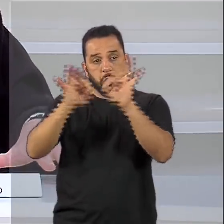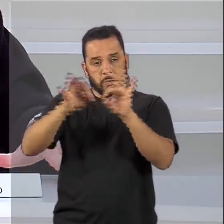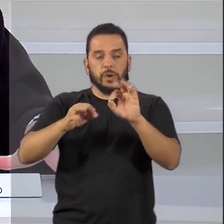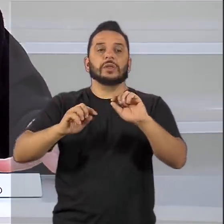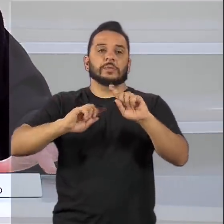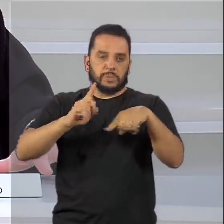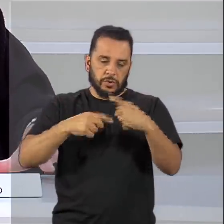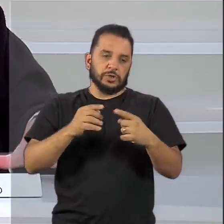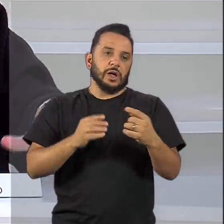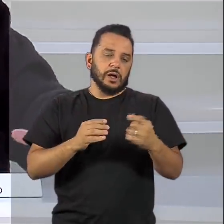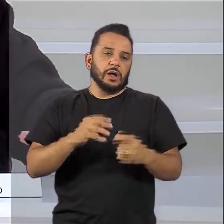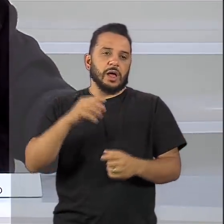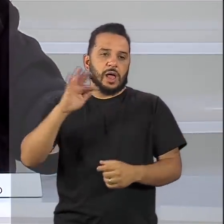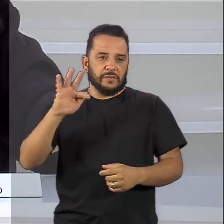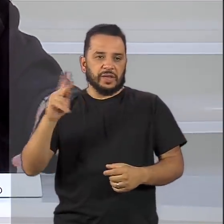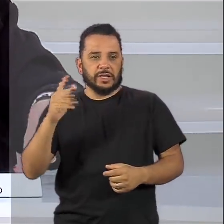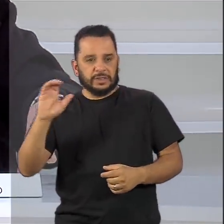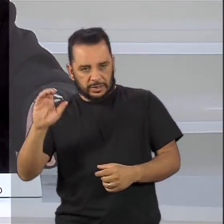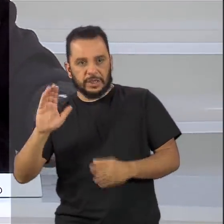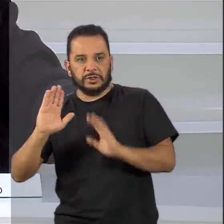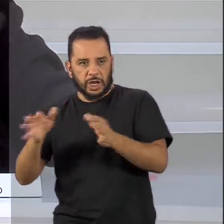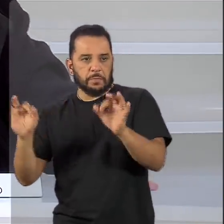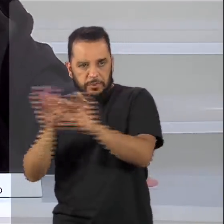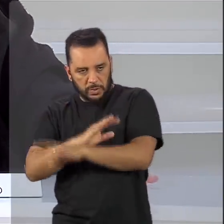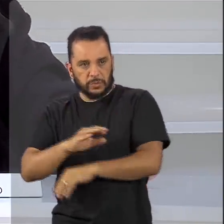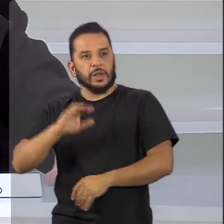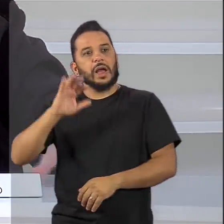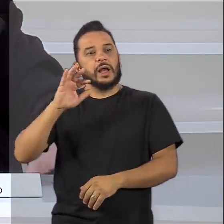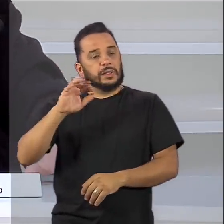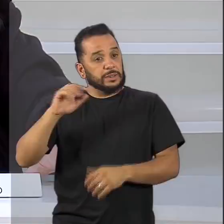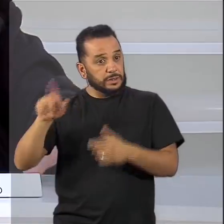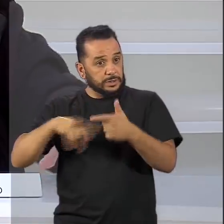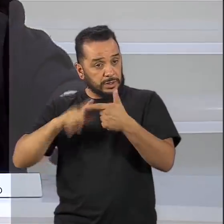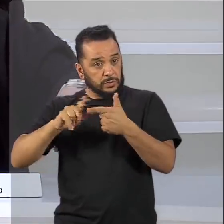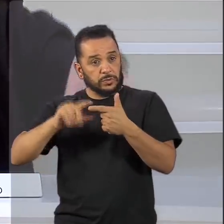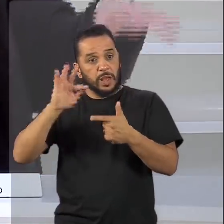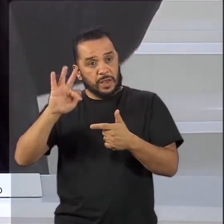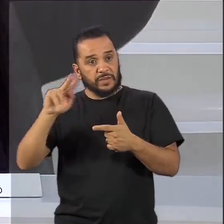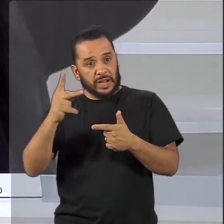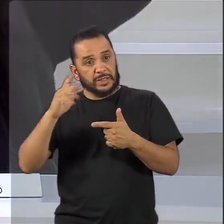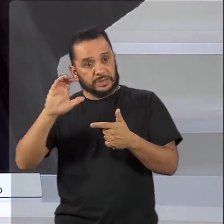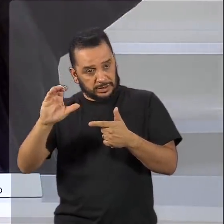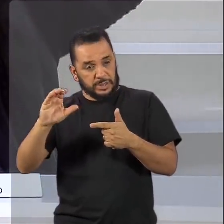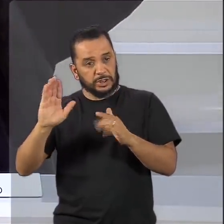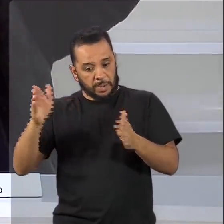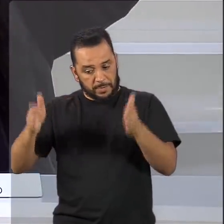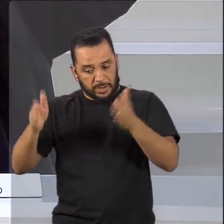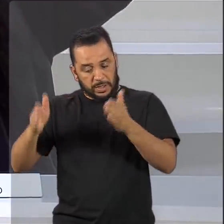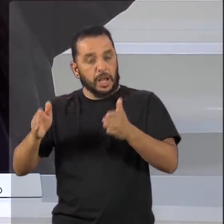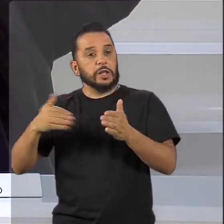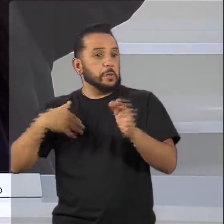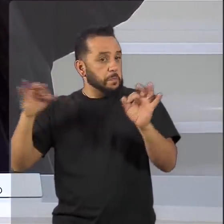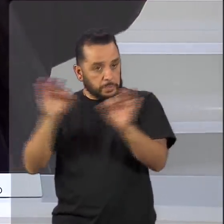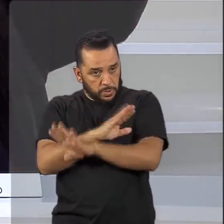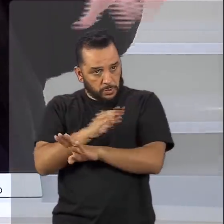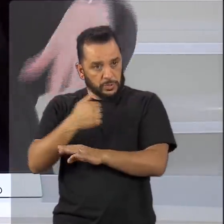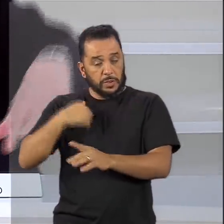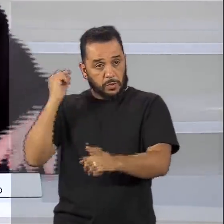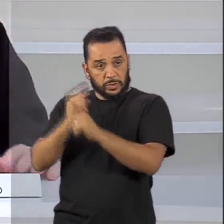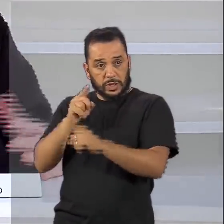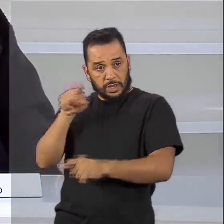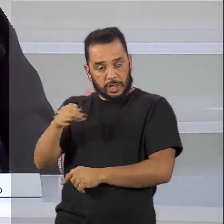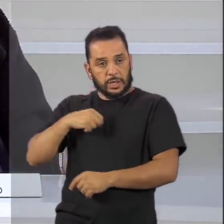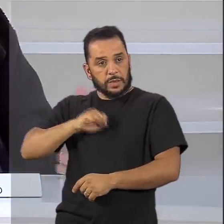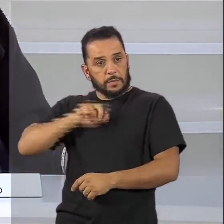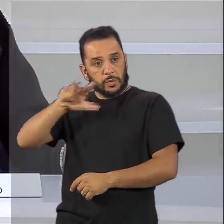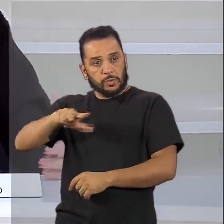o primeiro governo Fernando Henrique, passou o segundo governo Fernando Henrique, no fim do segundo governo Fernando Henrique, encontrei com ele em Portugal, num evento qualquer lá, etc. Eu